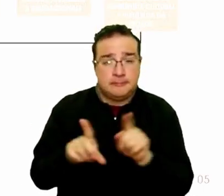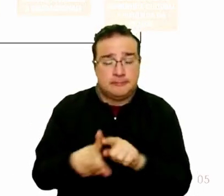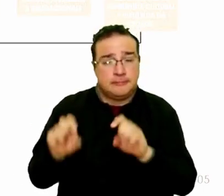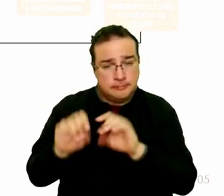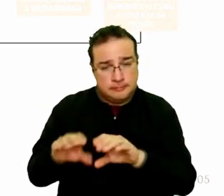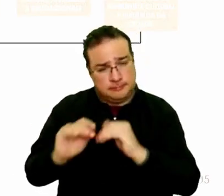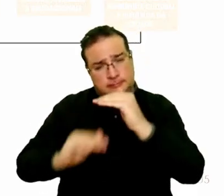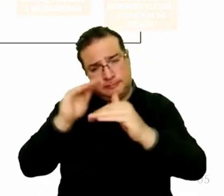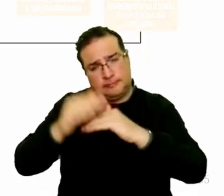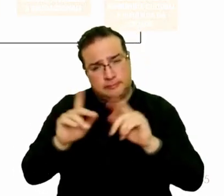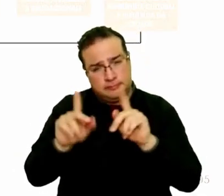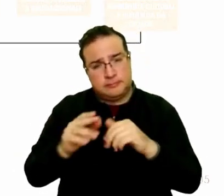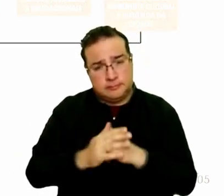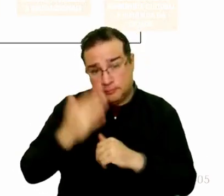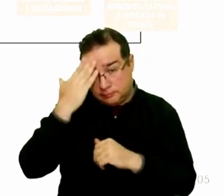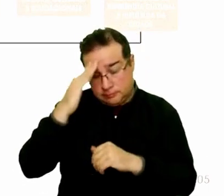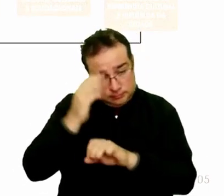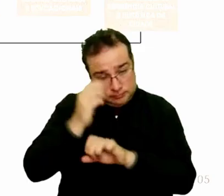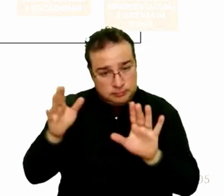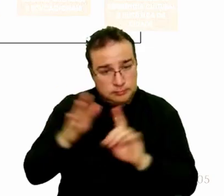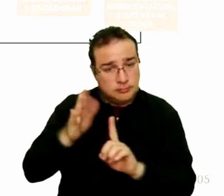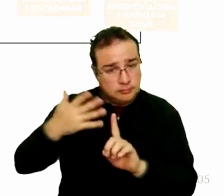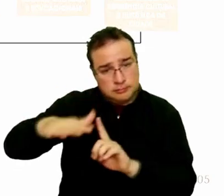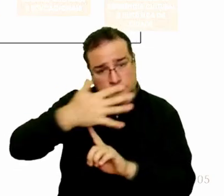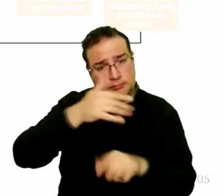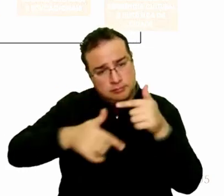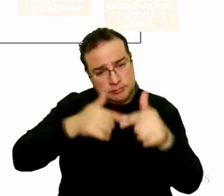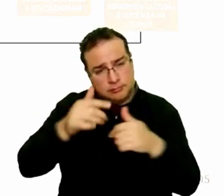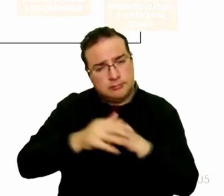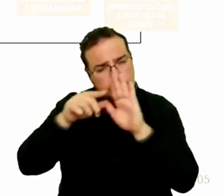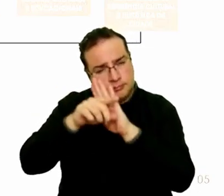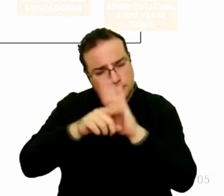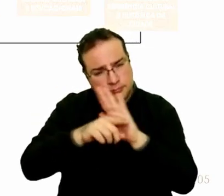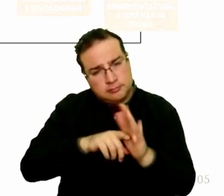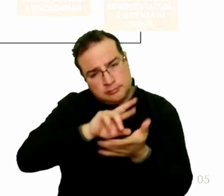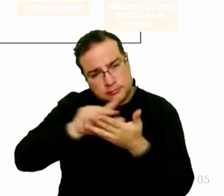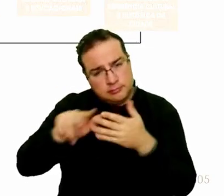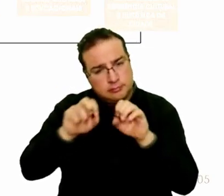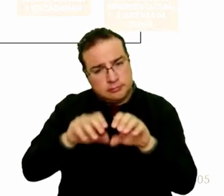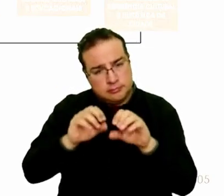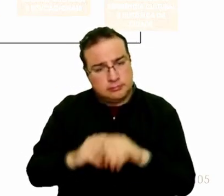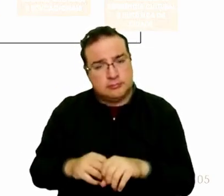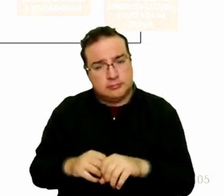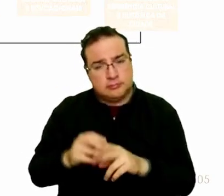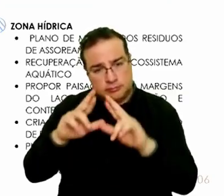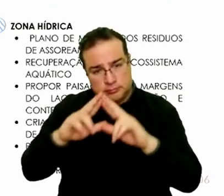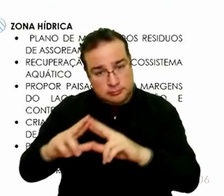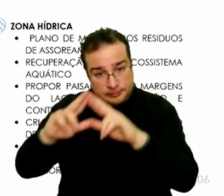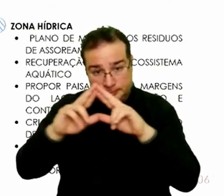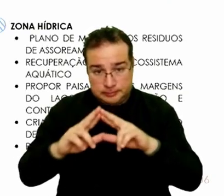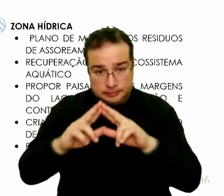educacional, promover a educação e a conscientização ambiental, através de atividades, pesquisa, educação e reciclagem.